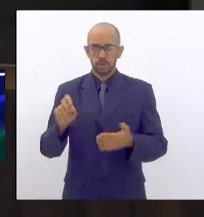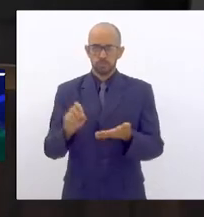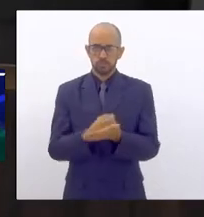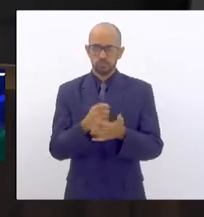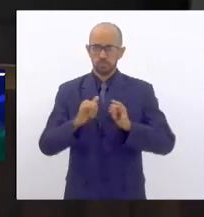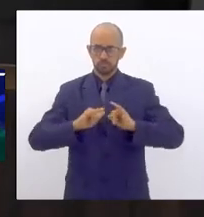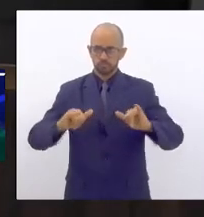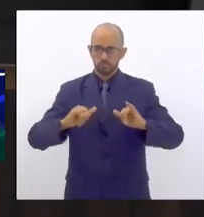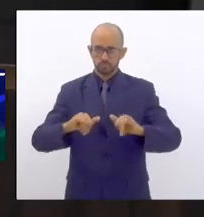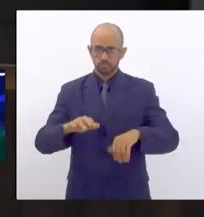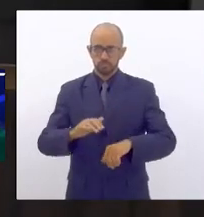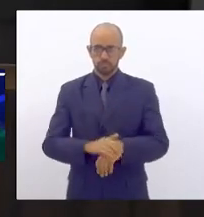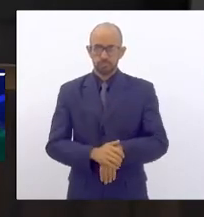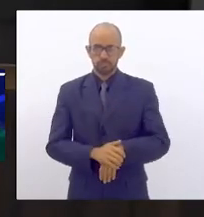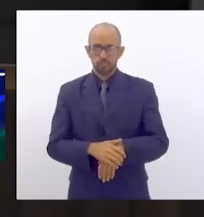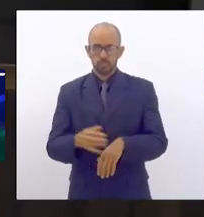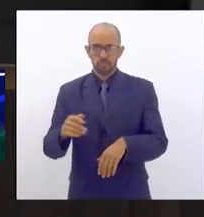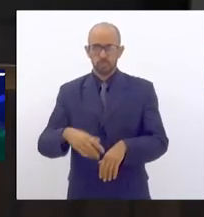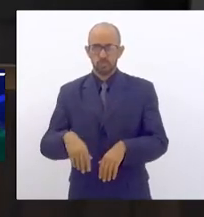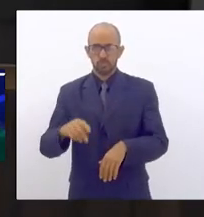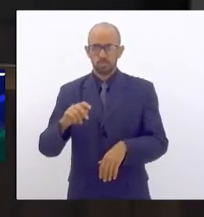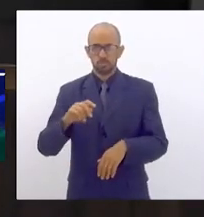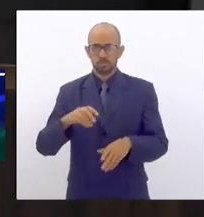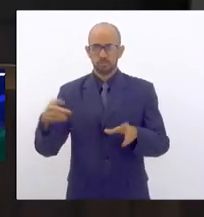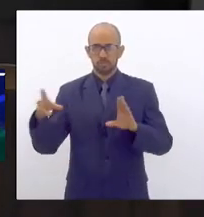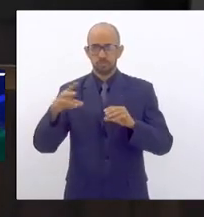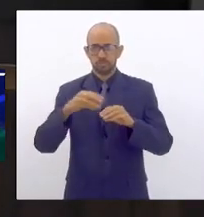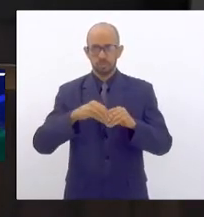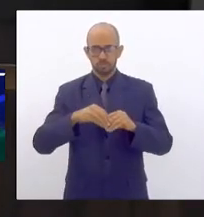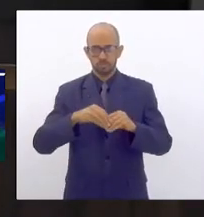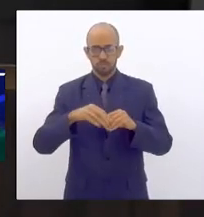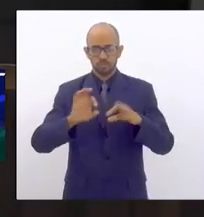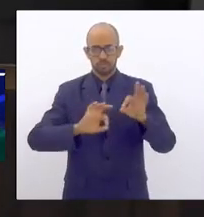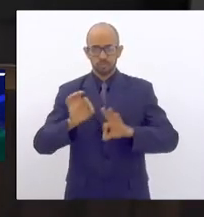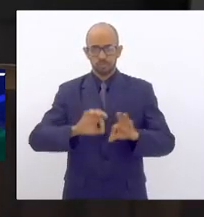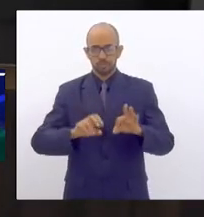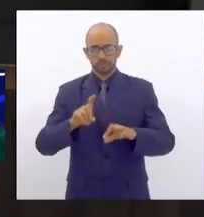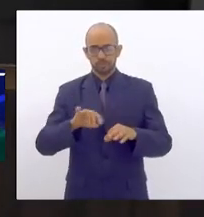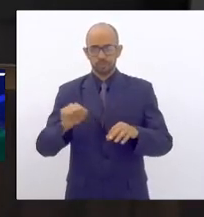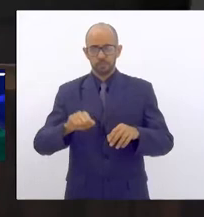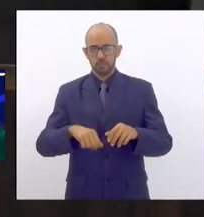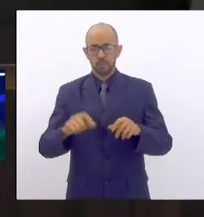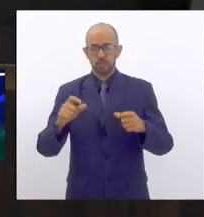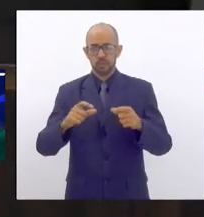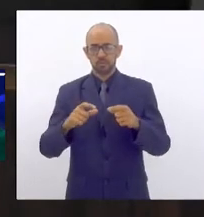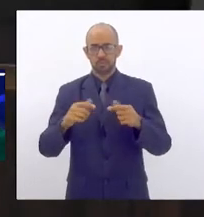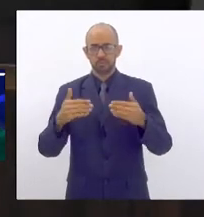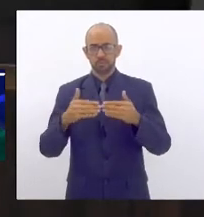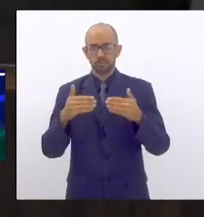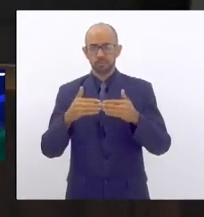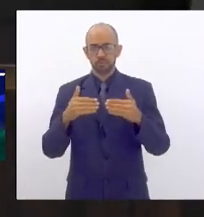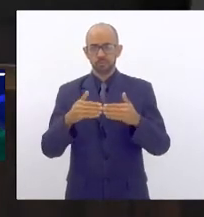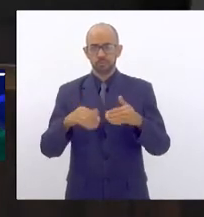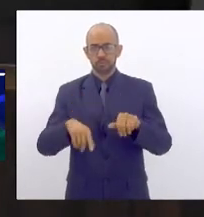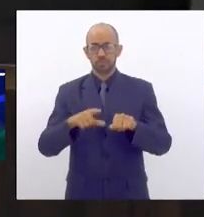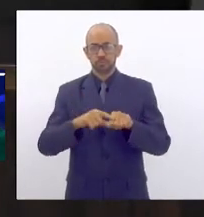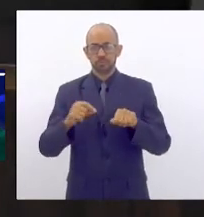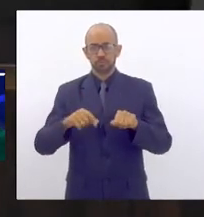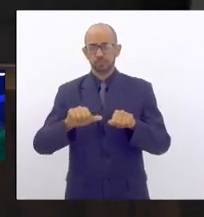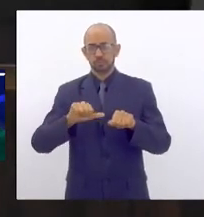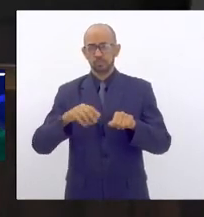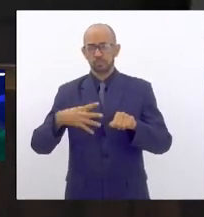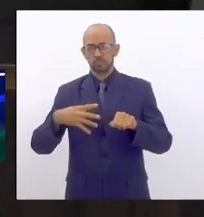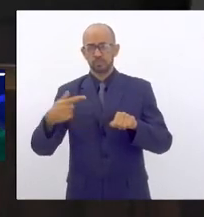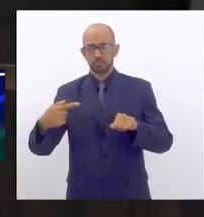promulgação. Projeto de incluídos na ordem do dia, de acordo com o parágrafo 1º do artigo 47 do Regimento Interno, em tramitação ordinária, em